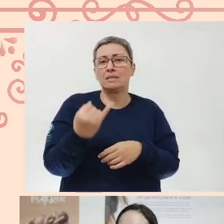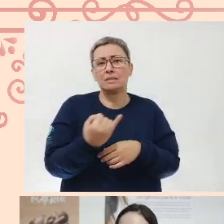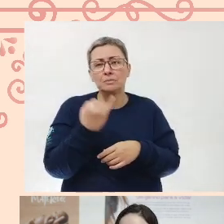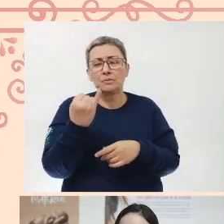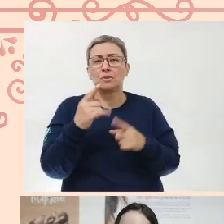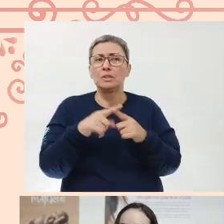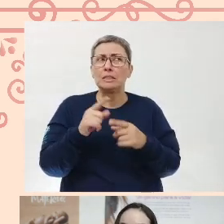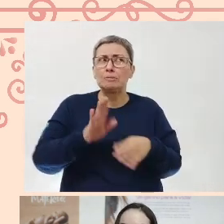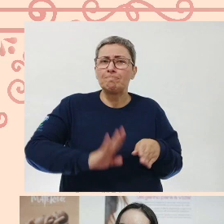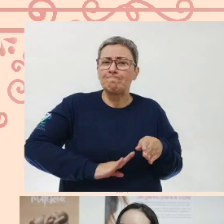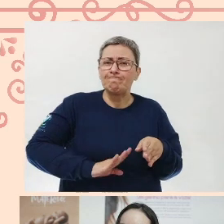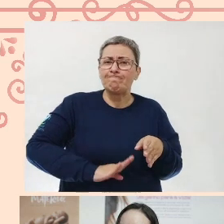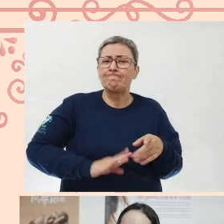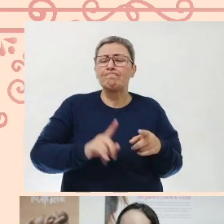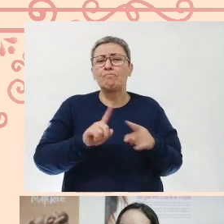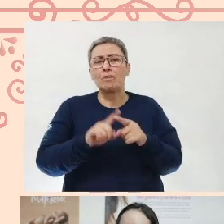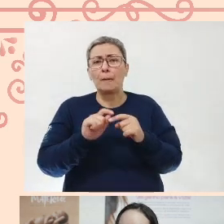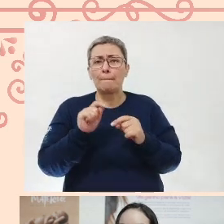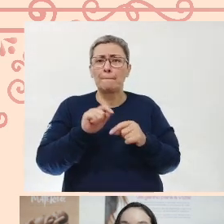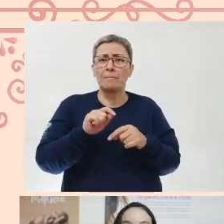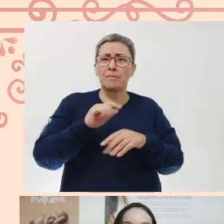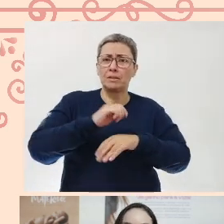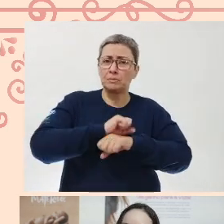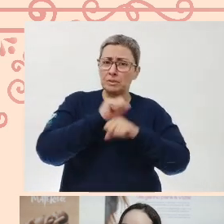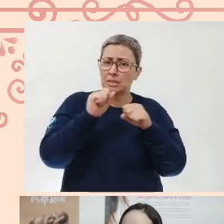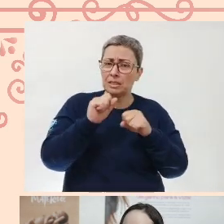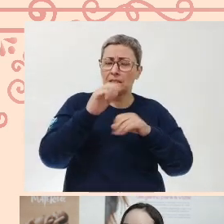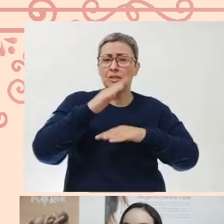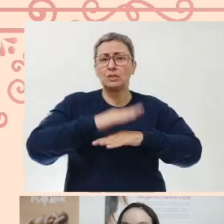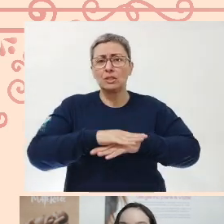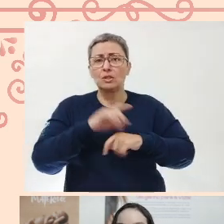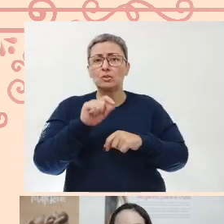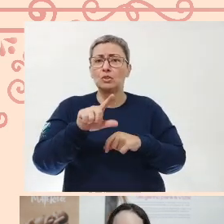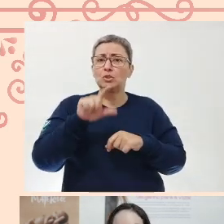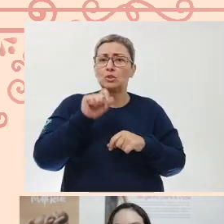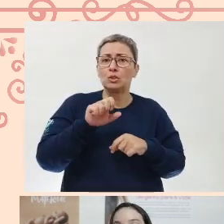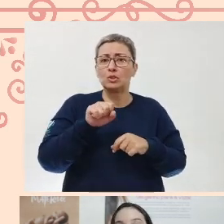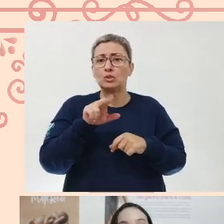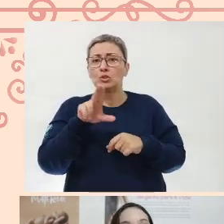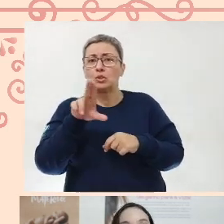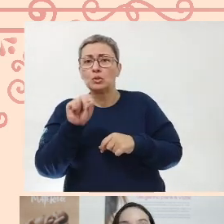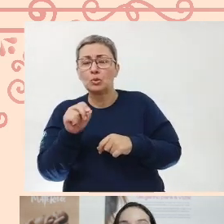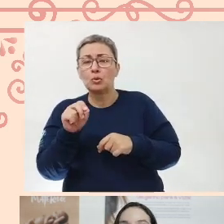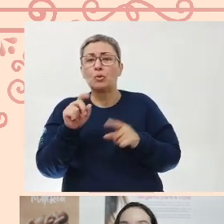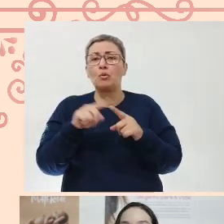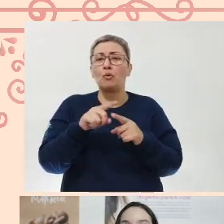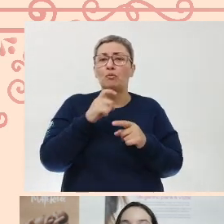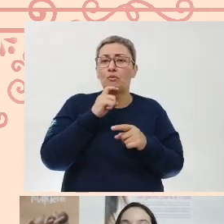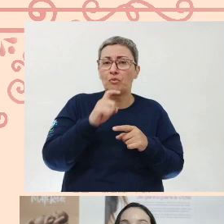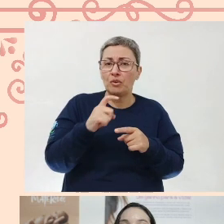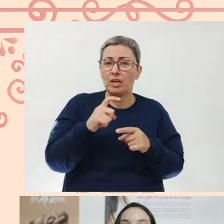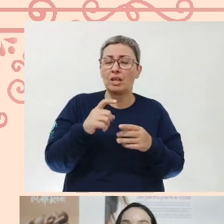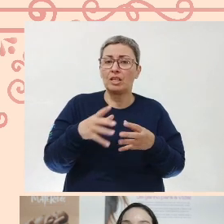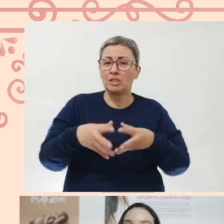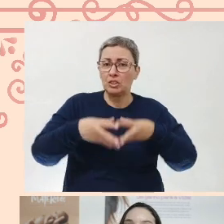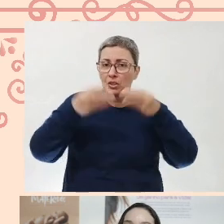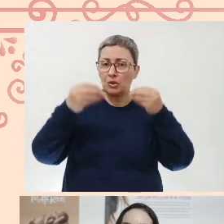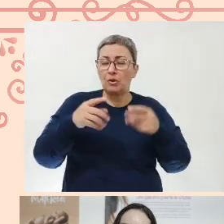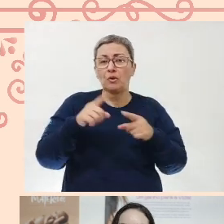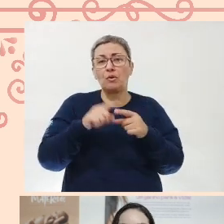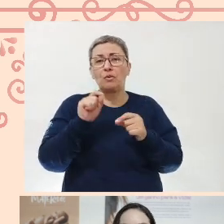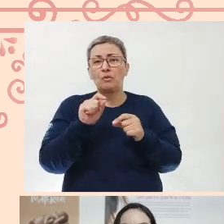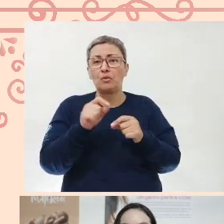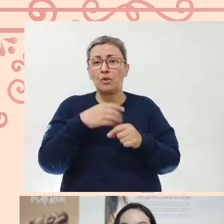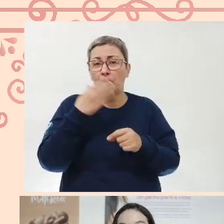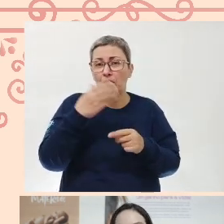colocar coisas mais nutritivas. Deu aquela fominha no meio da manhã, na tarde, escolher um suco verde, que é um suco de couve batido